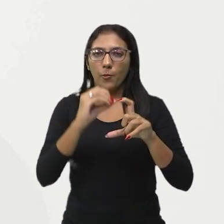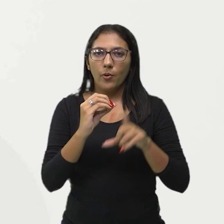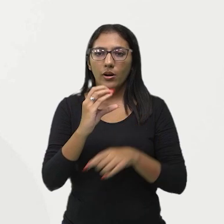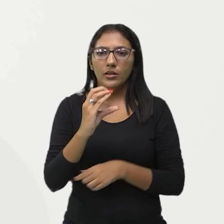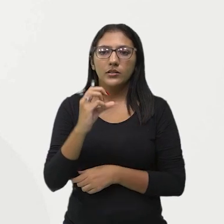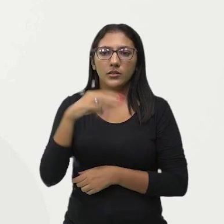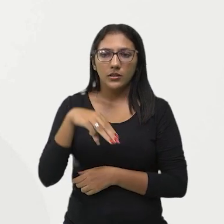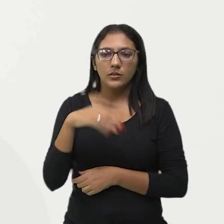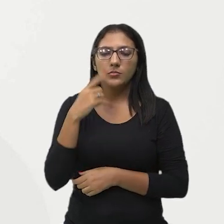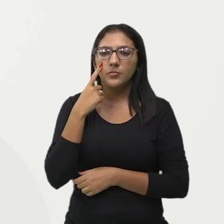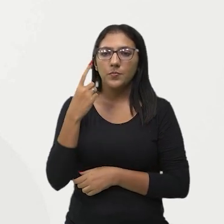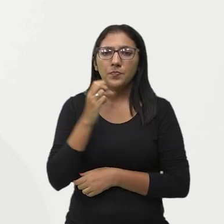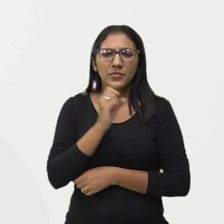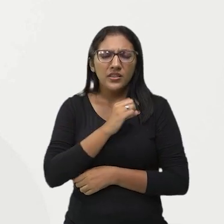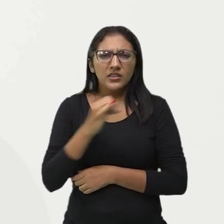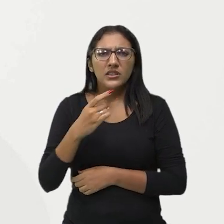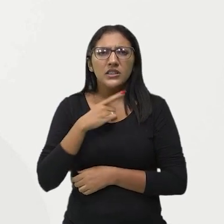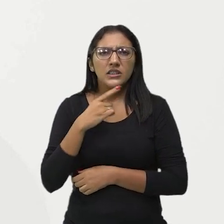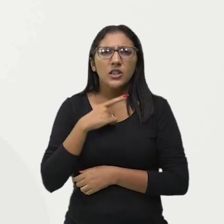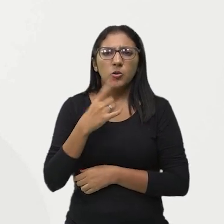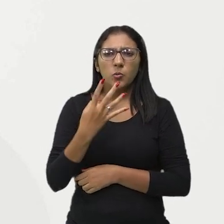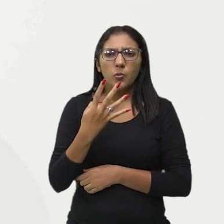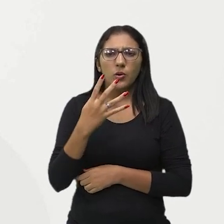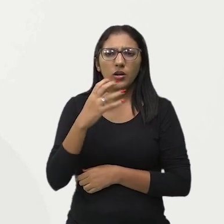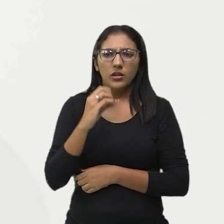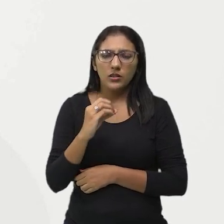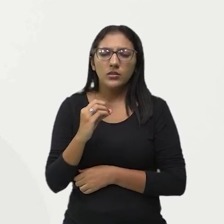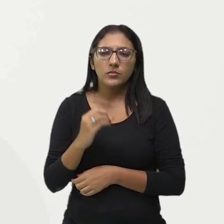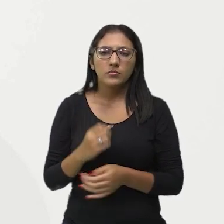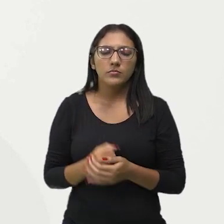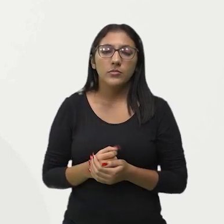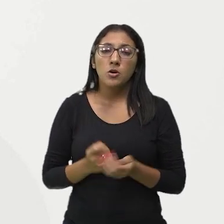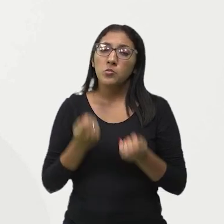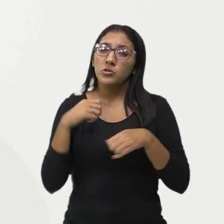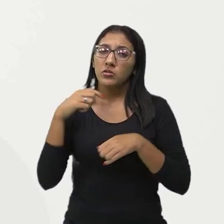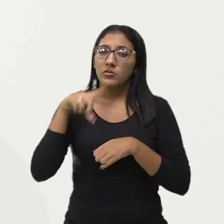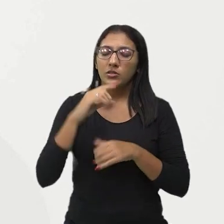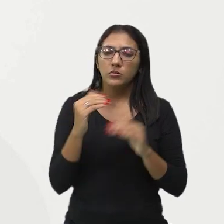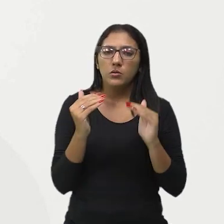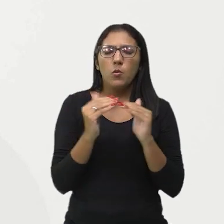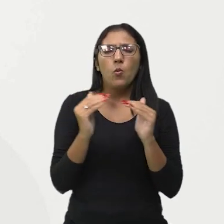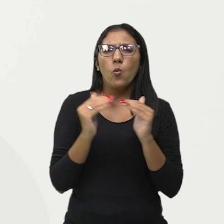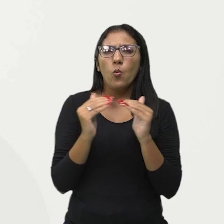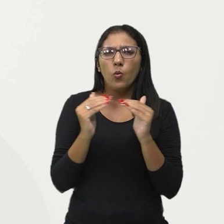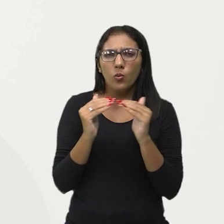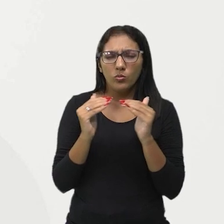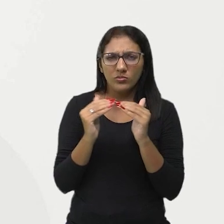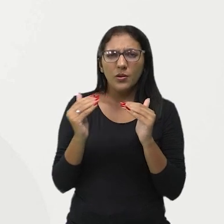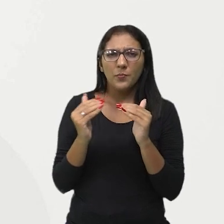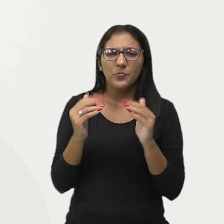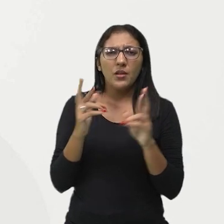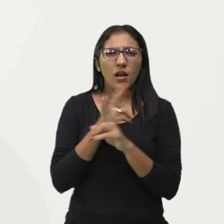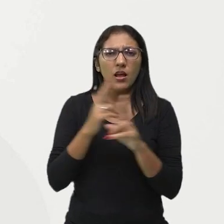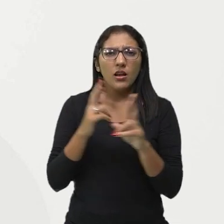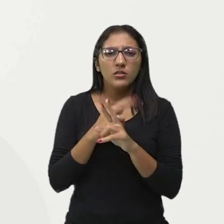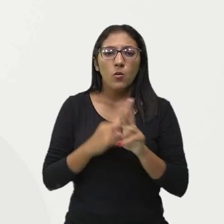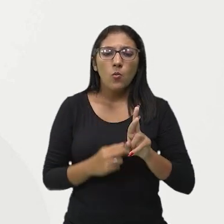com o professor que o raio dessa bicicleta, ó, o raio dessa bicicleta é igual